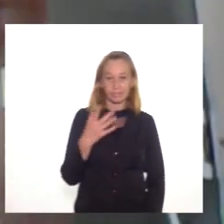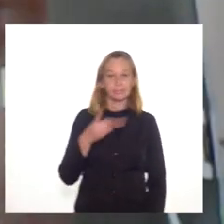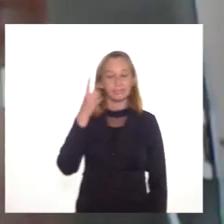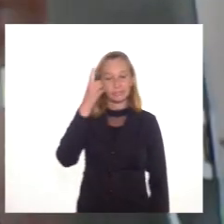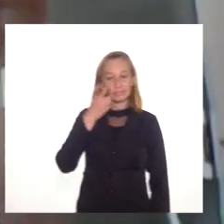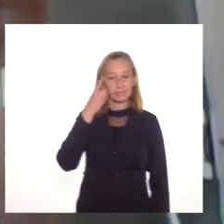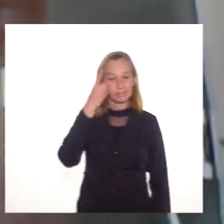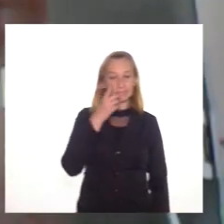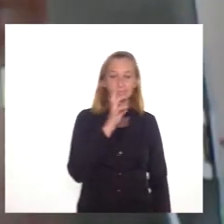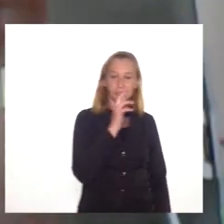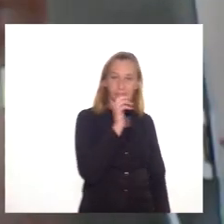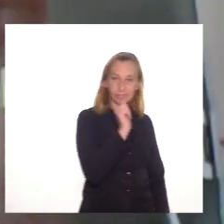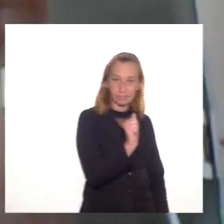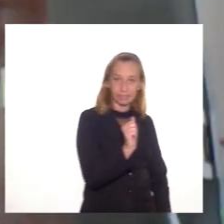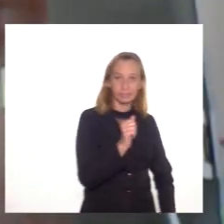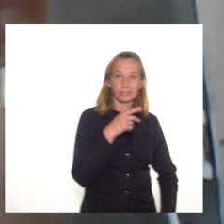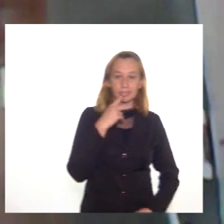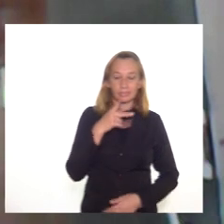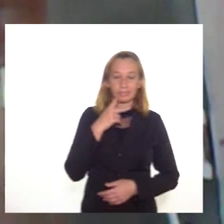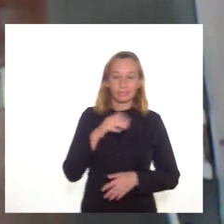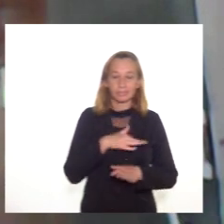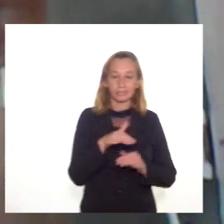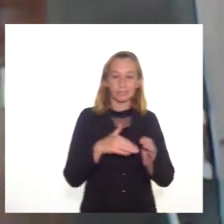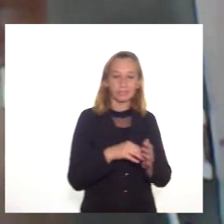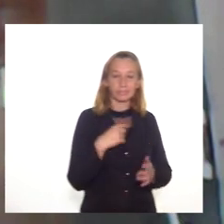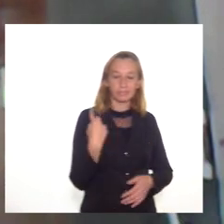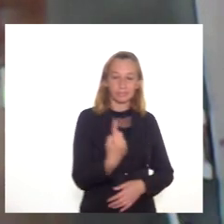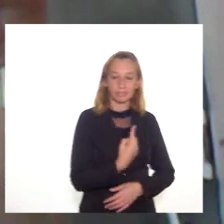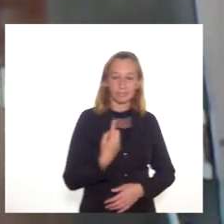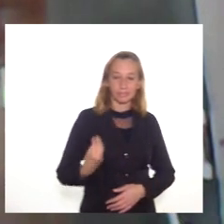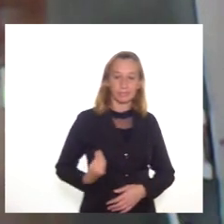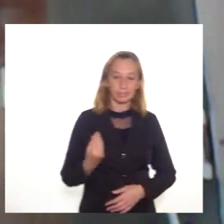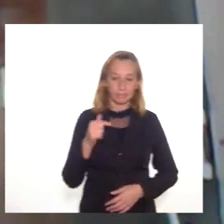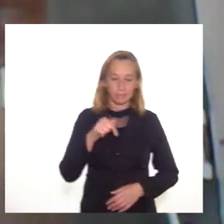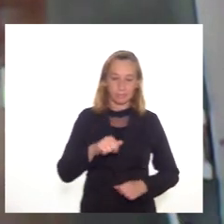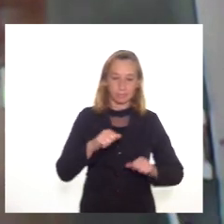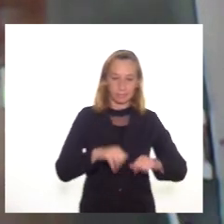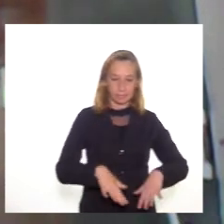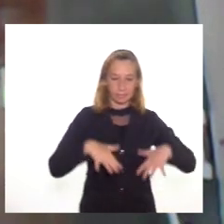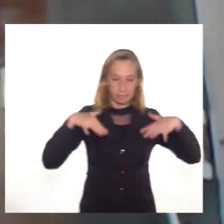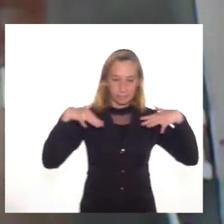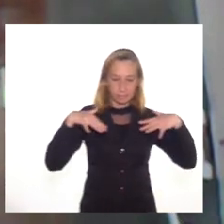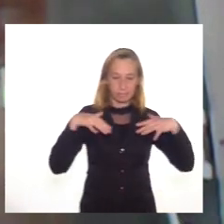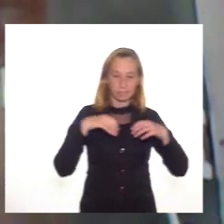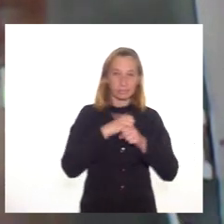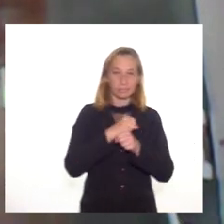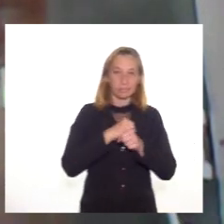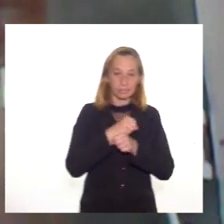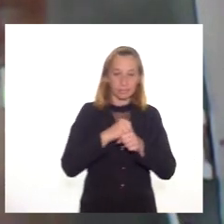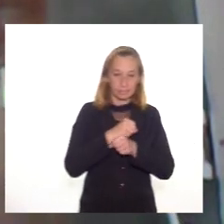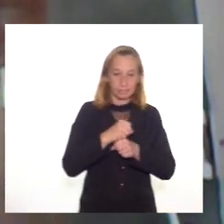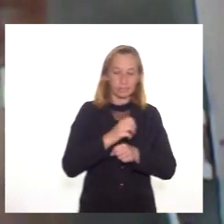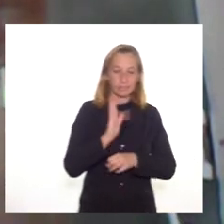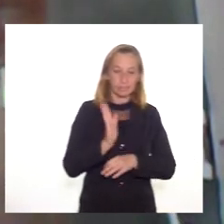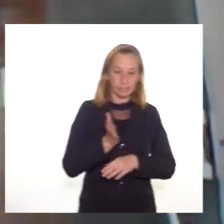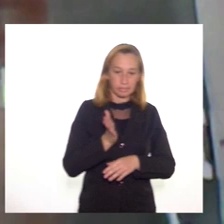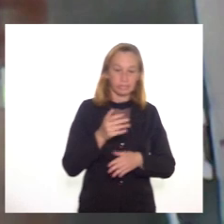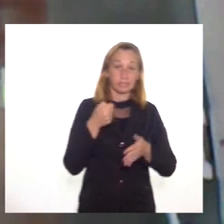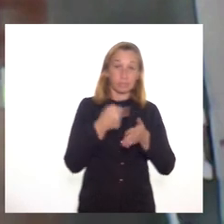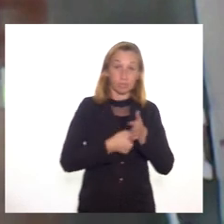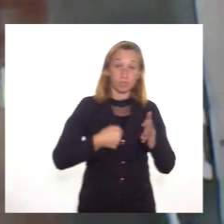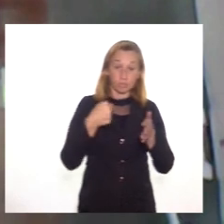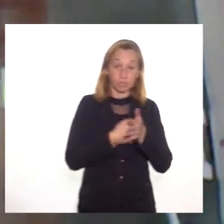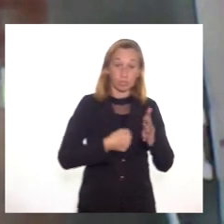Rodrigo Amorim e dizer o seguinte, que todos nós aqui na Assembleia, deputado Rodrigo Amorim, há bastante tempo. Vimos travando uma